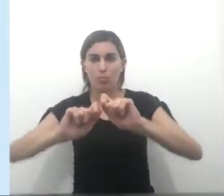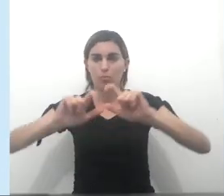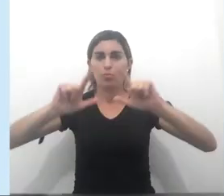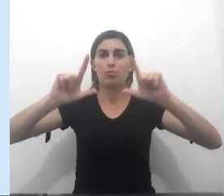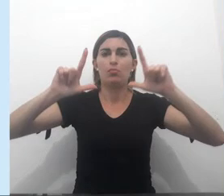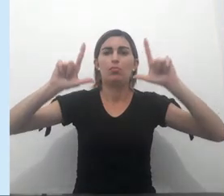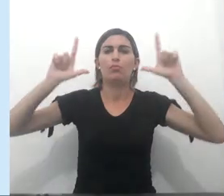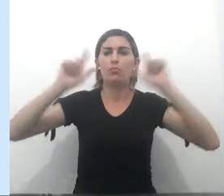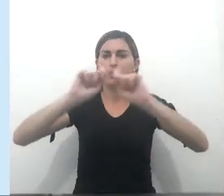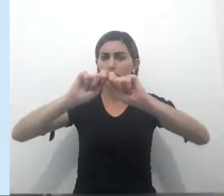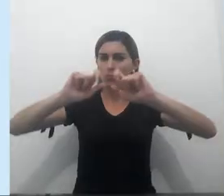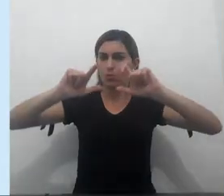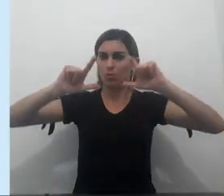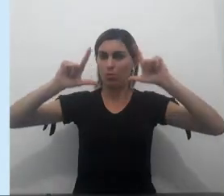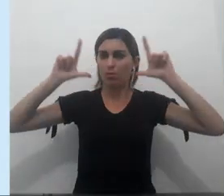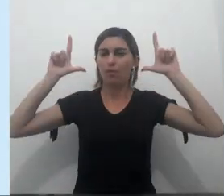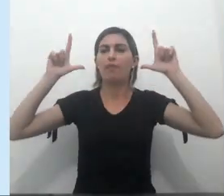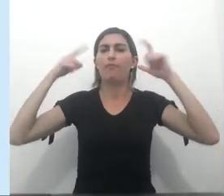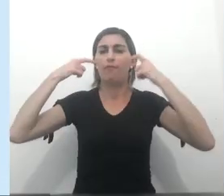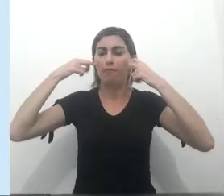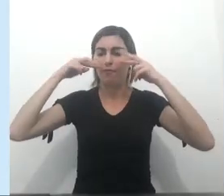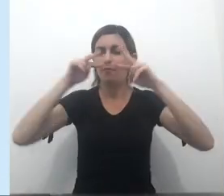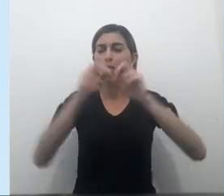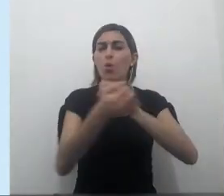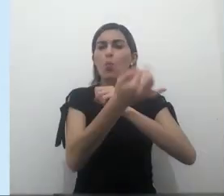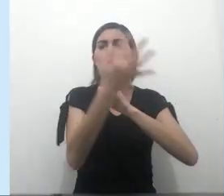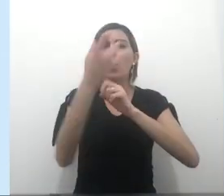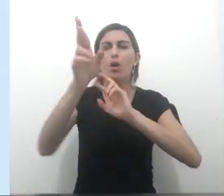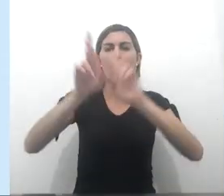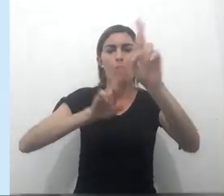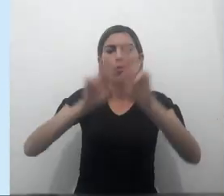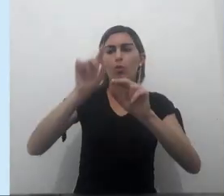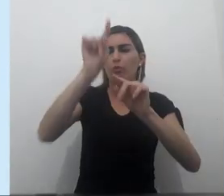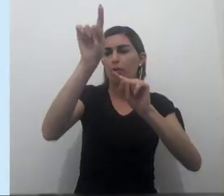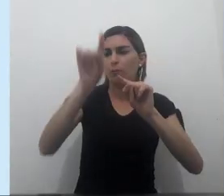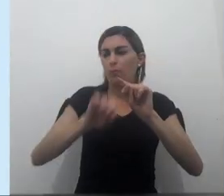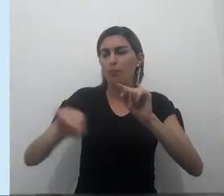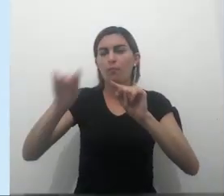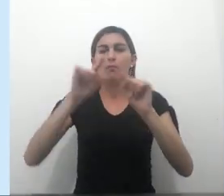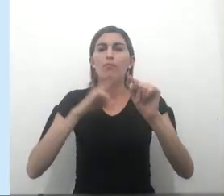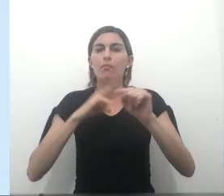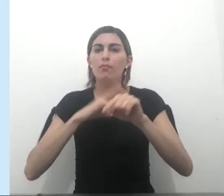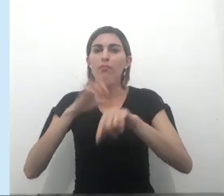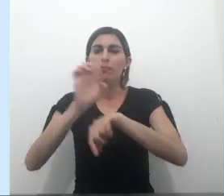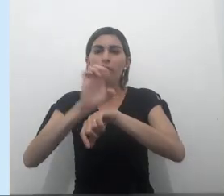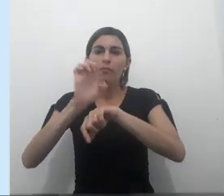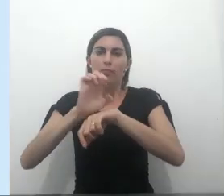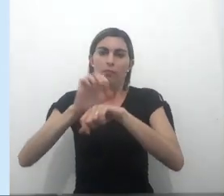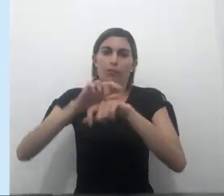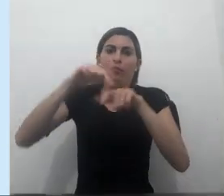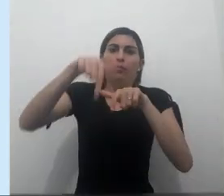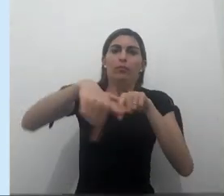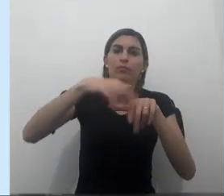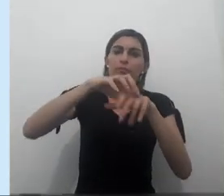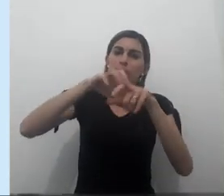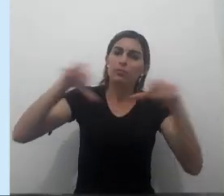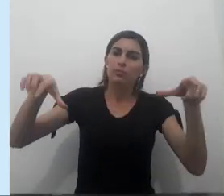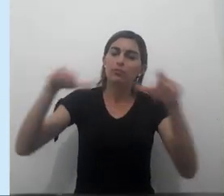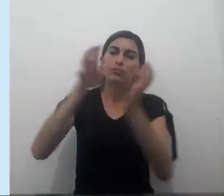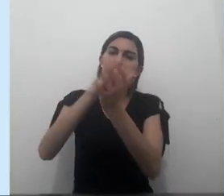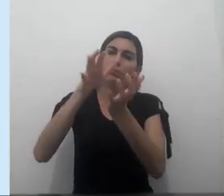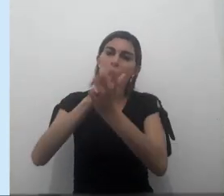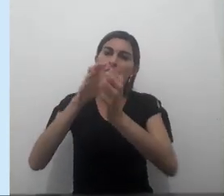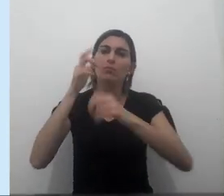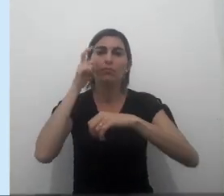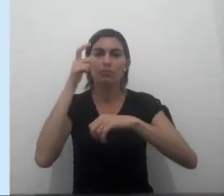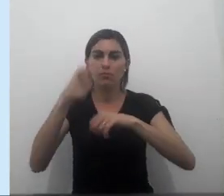conseguem ampliar a imagem e observar a quantidade de rodovia que, por exemplo, tem em nosso estado de Pernambuco, ok? É